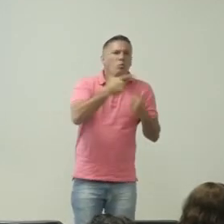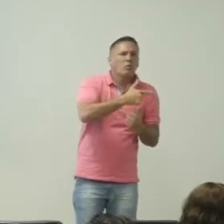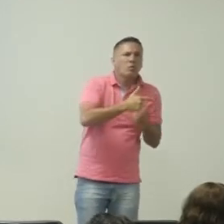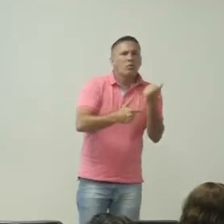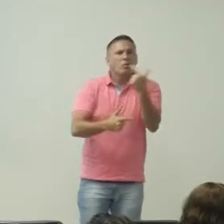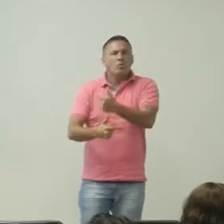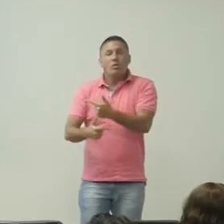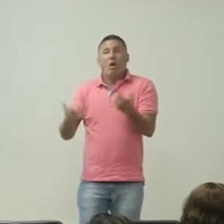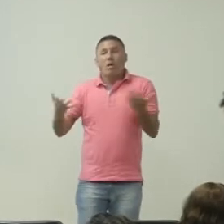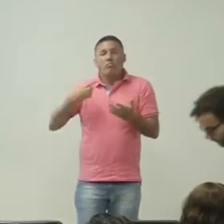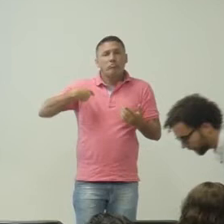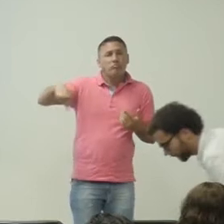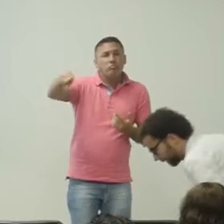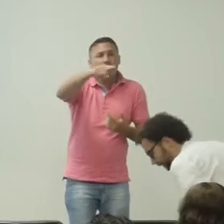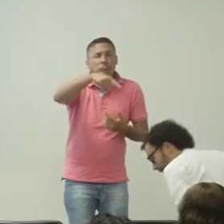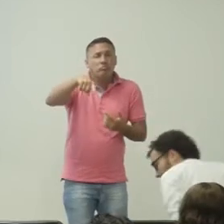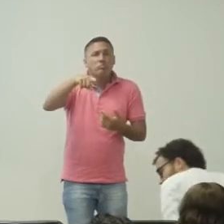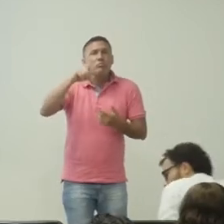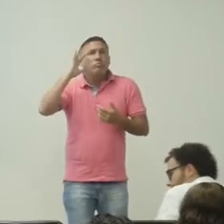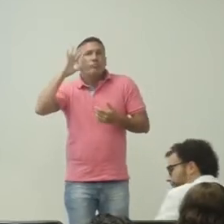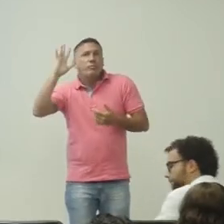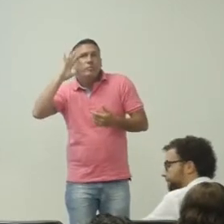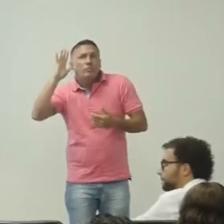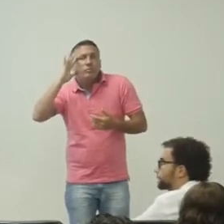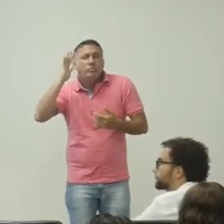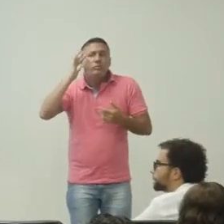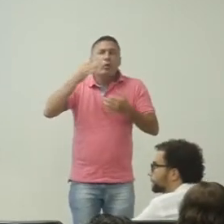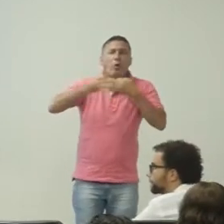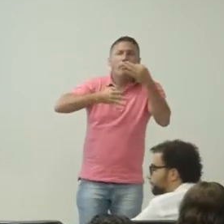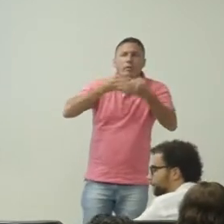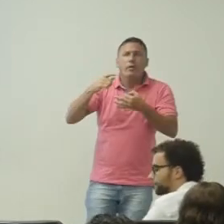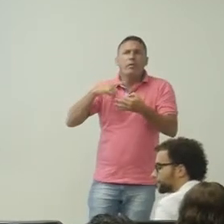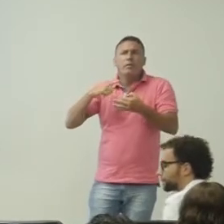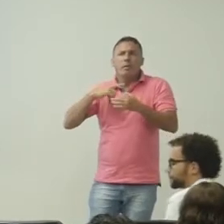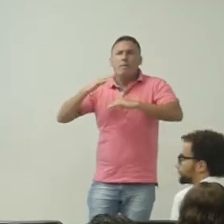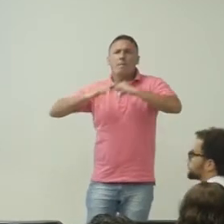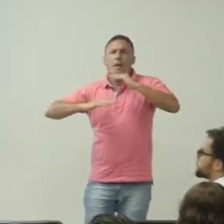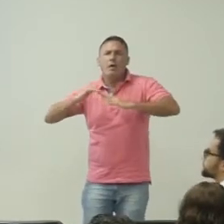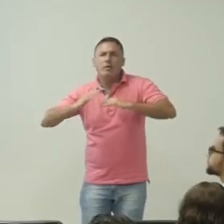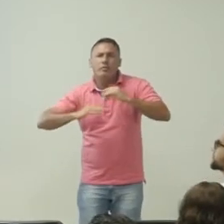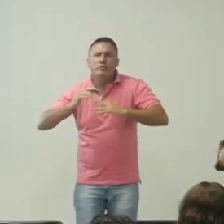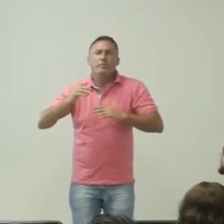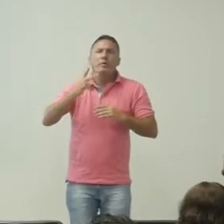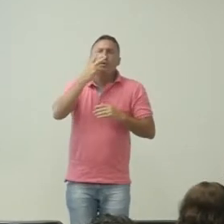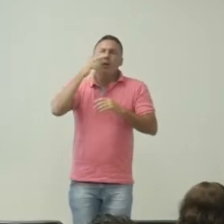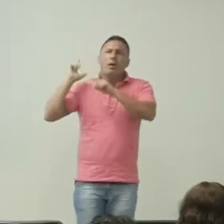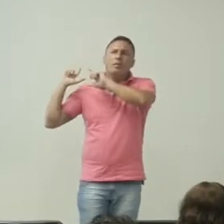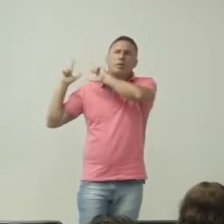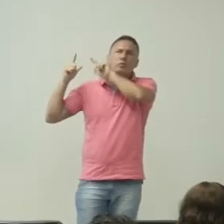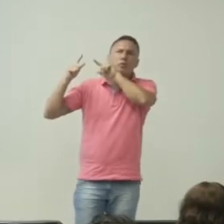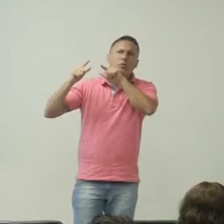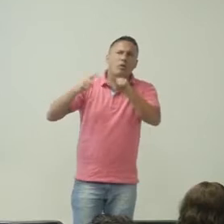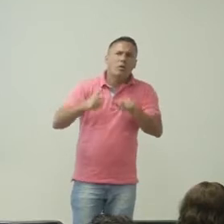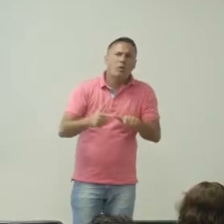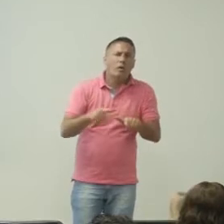Então, eu faço um convite a vocês para a gente questionar aqui agora um pouco as práticas e concepções tradicionais para a gente